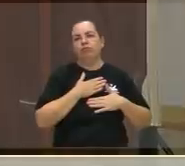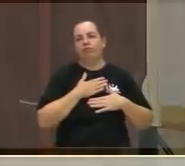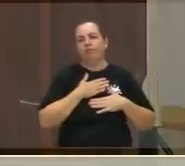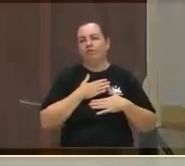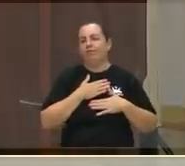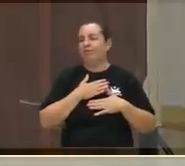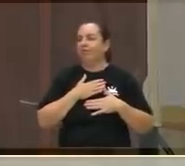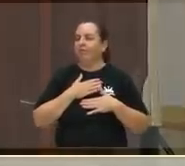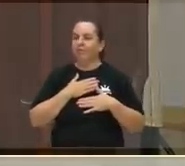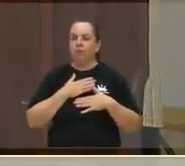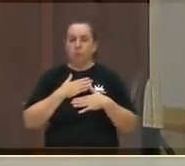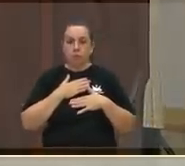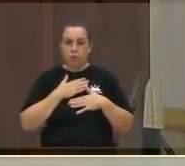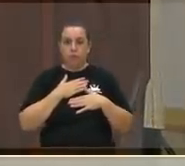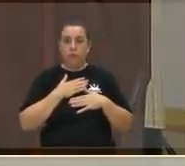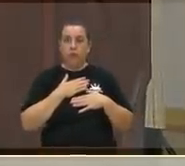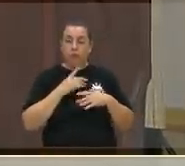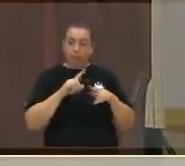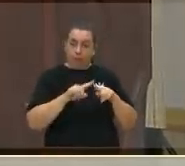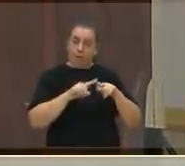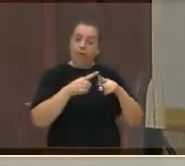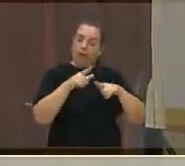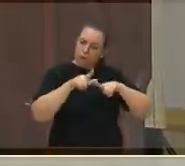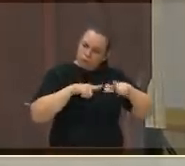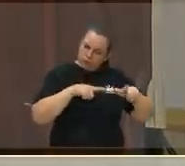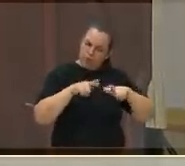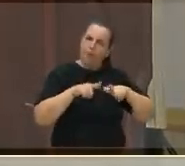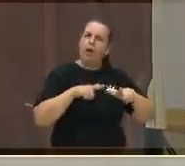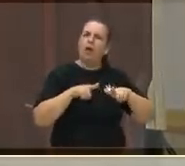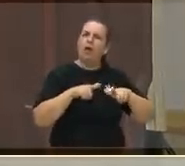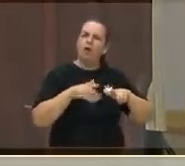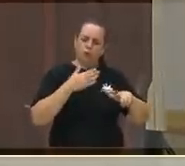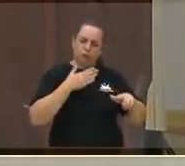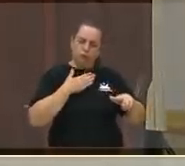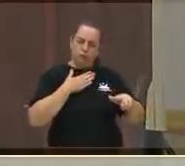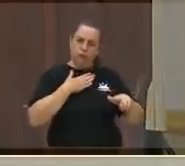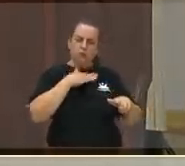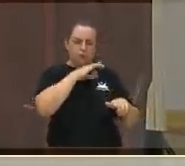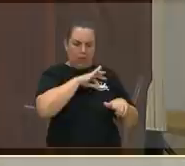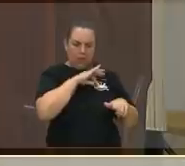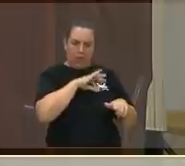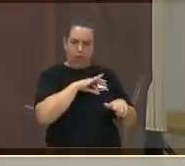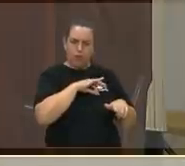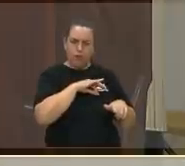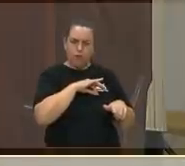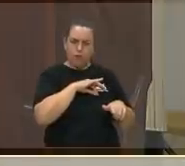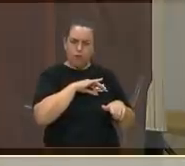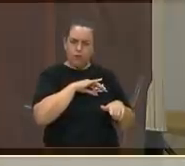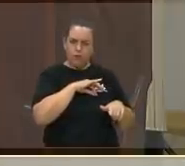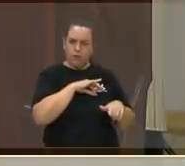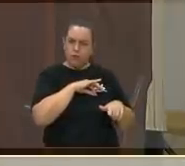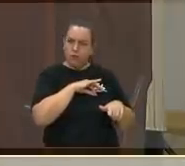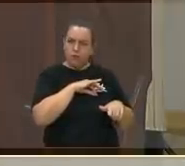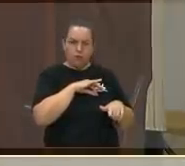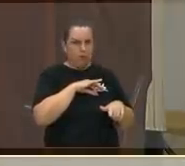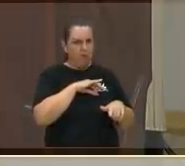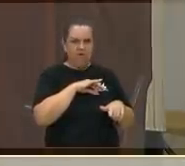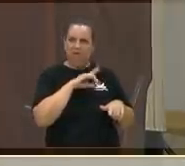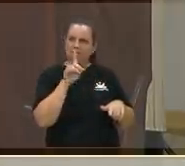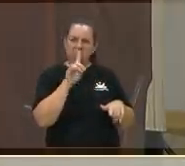mas no trabalho que eu ganhar meu salário eu sou forte sentido eu não